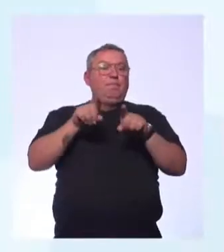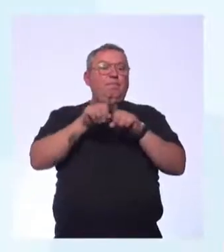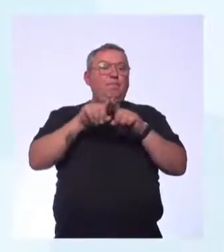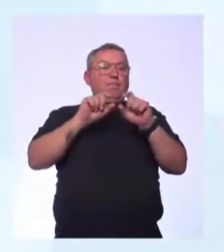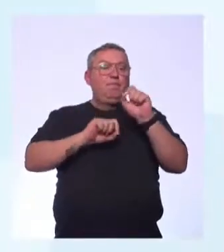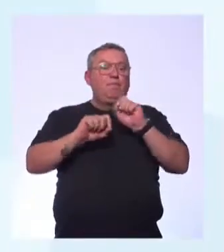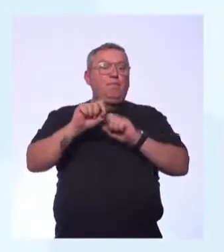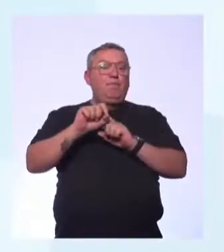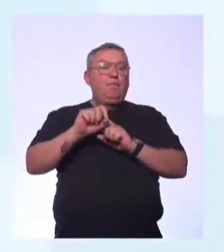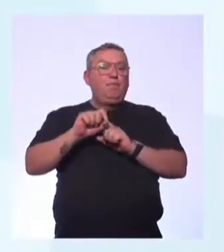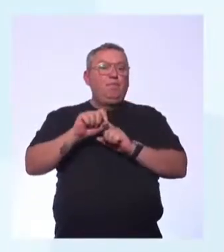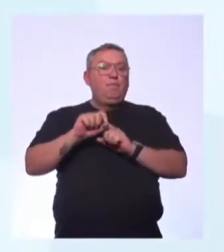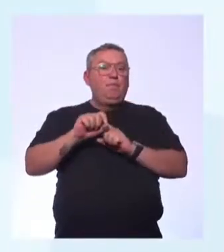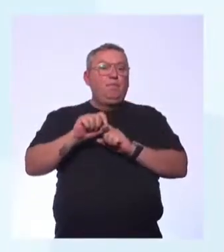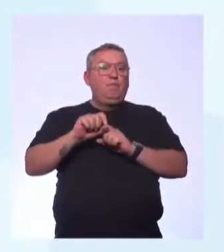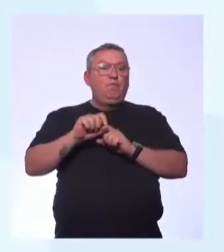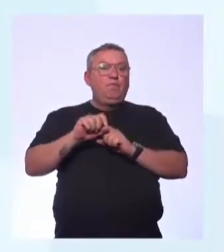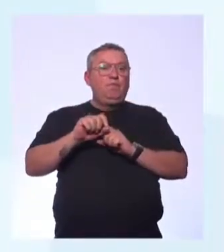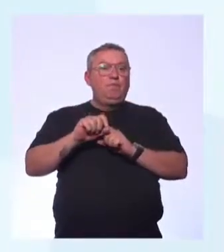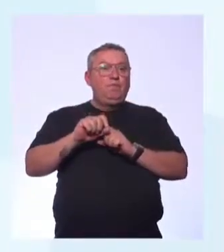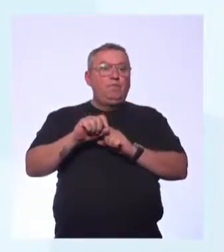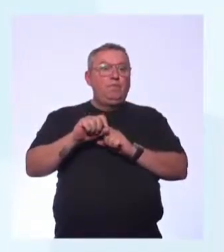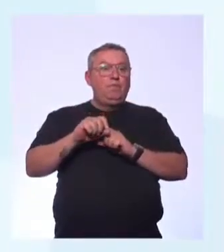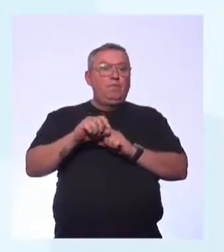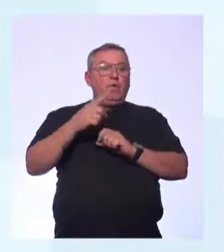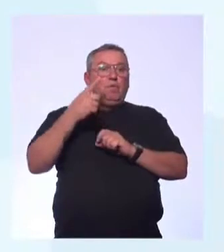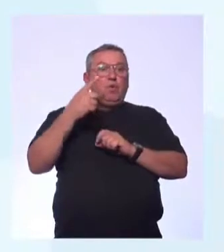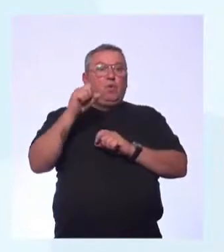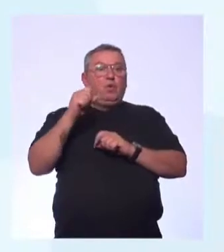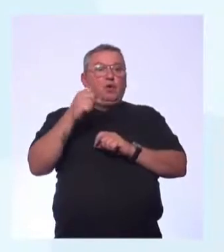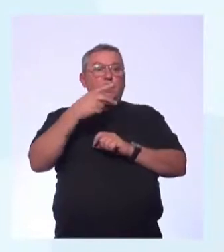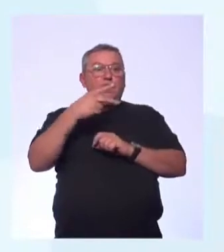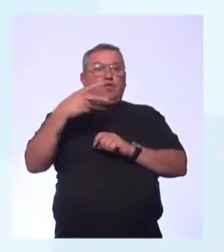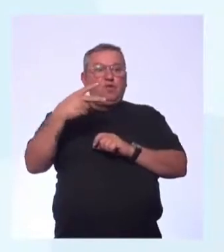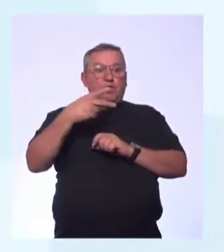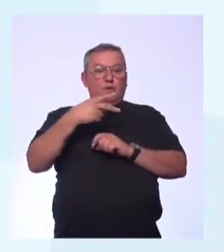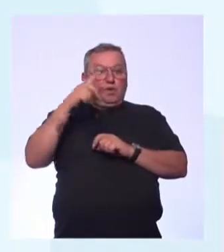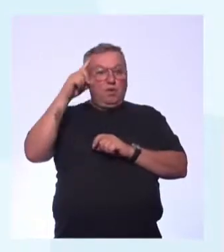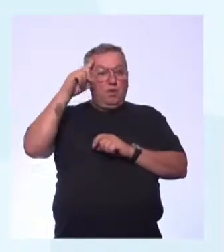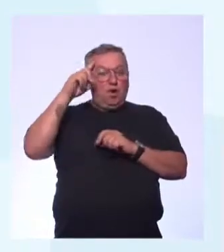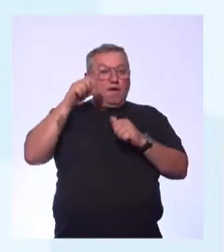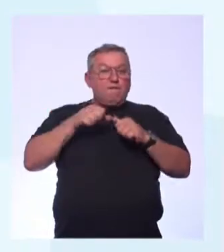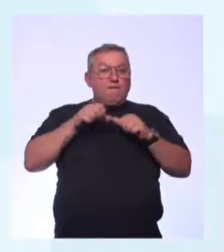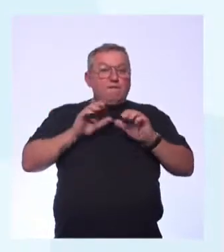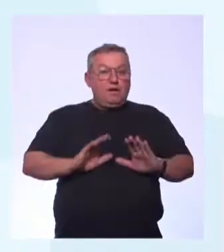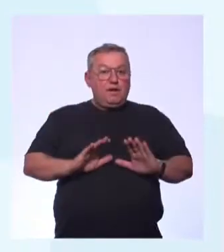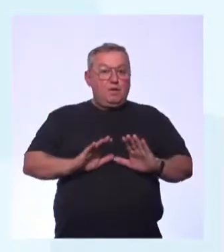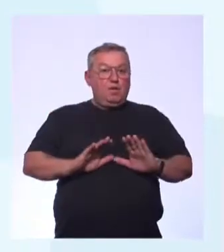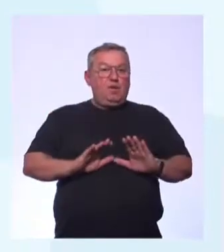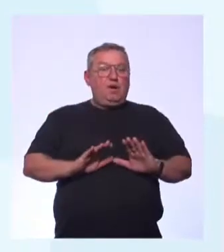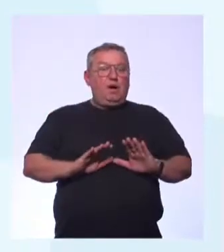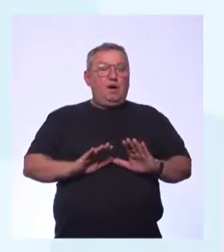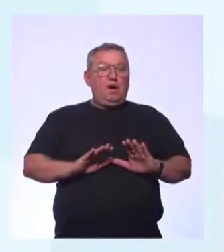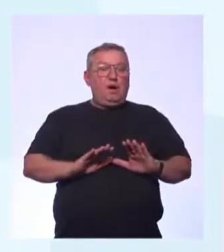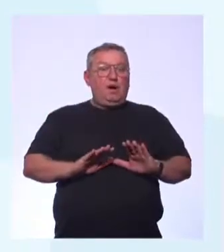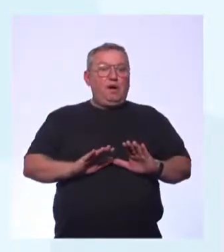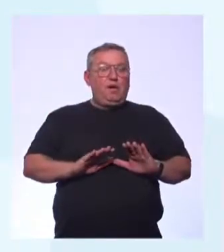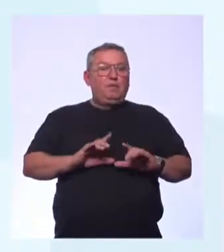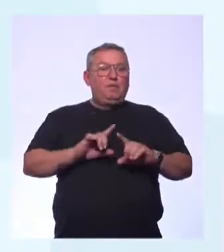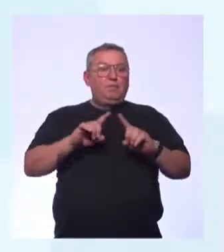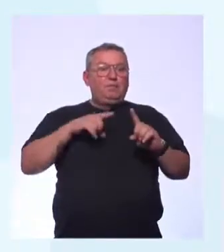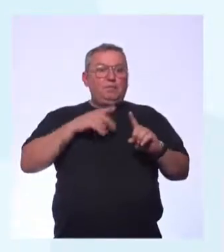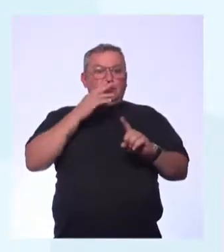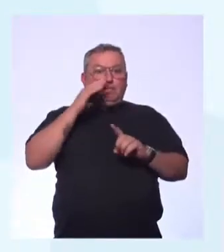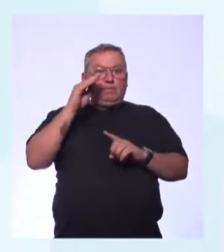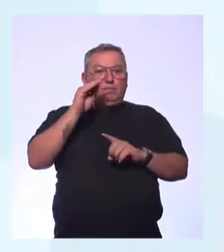na sequência, no dia 9 de janeiro, o dia do fico. Onde Dom Pedro diz que fica, né? Ele desobedeceu lá uma